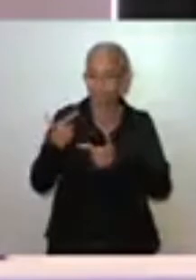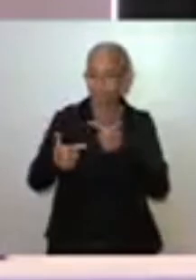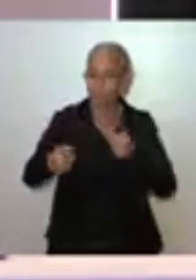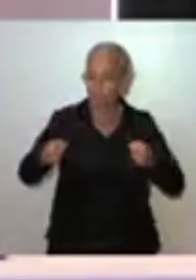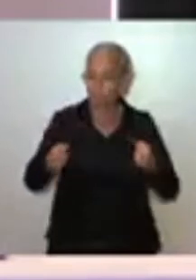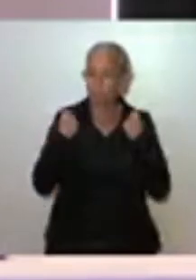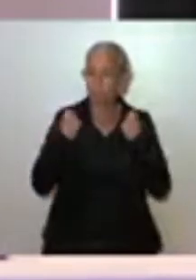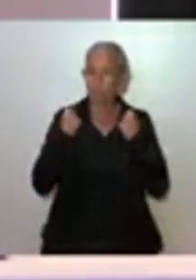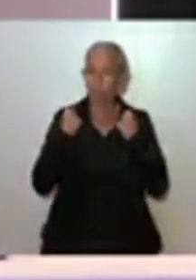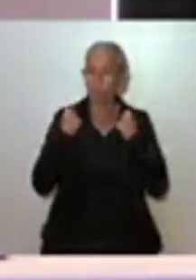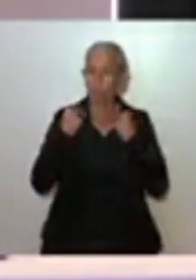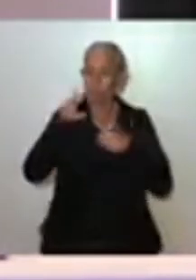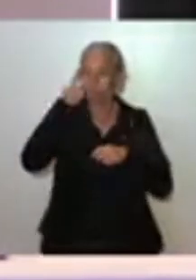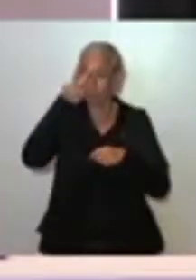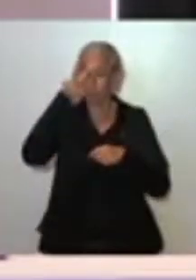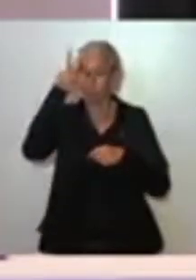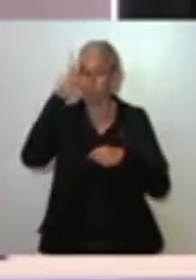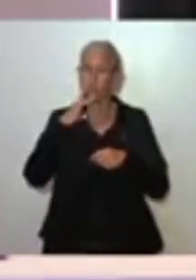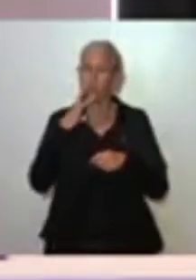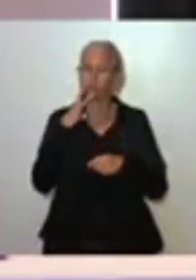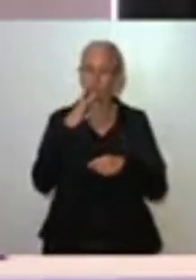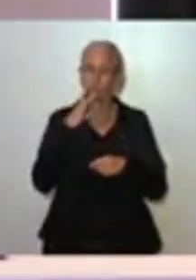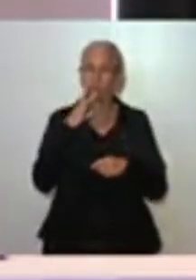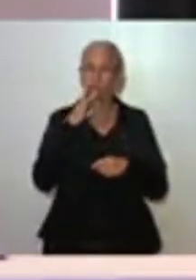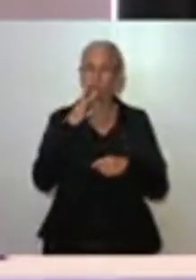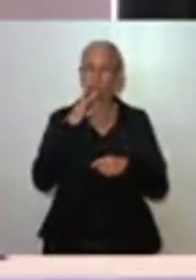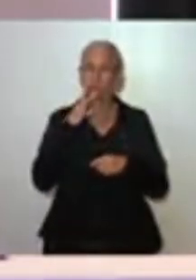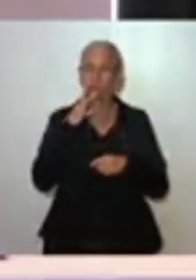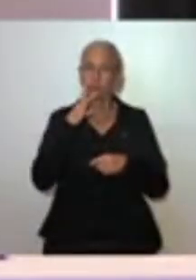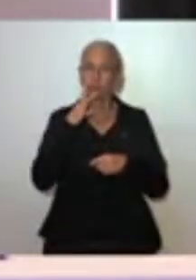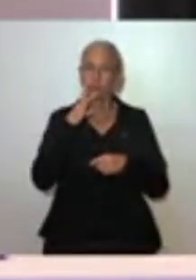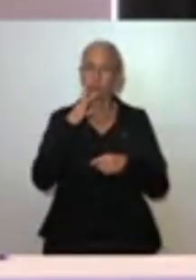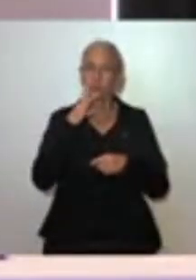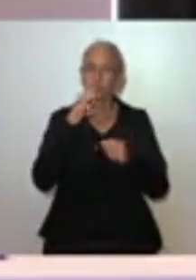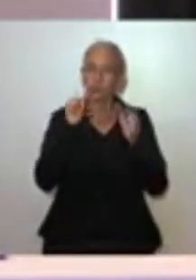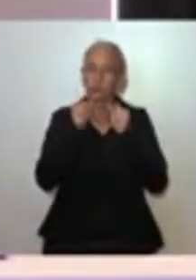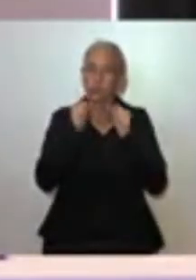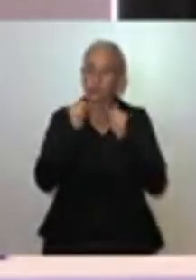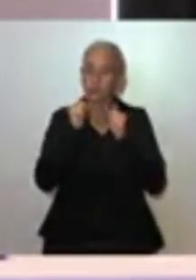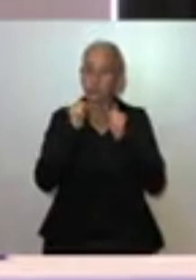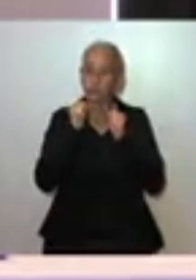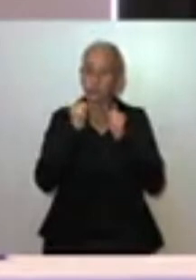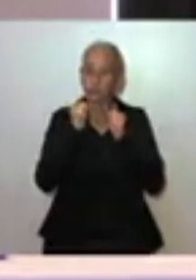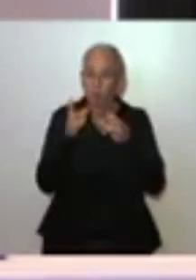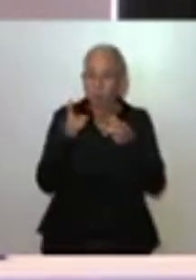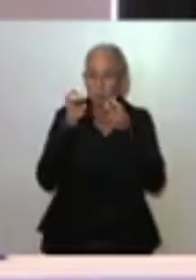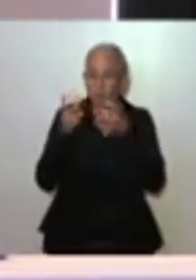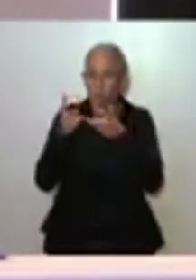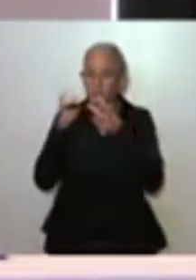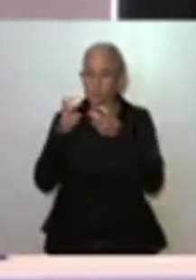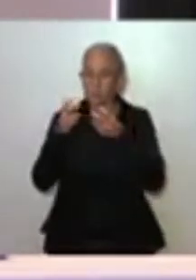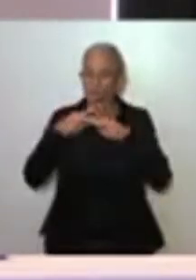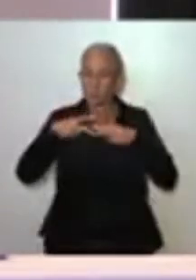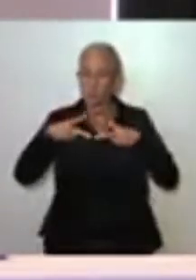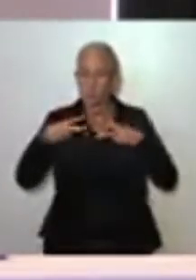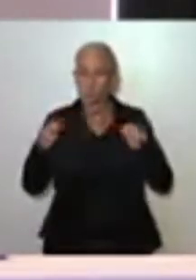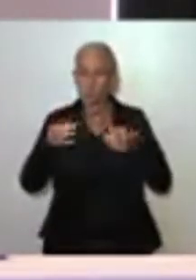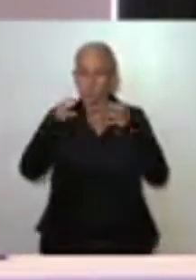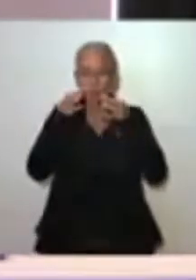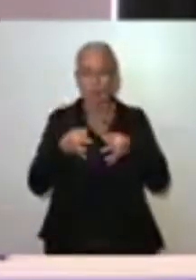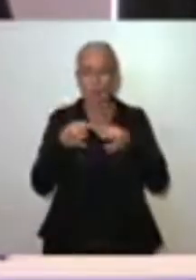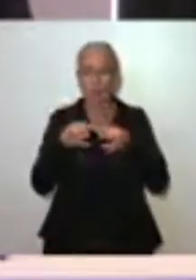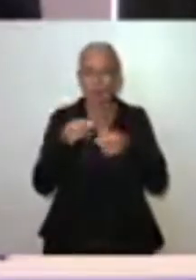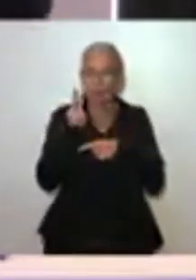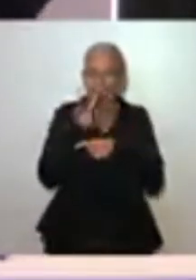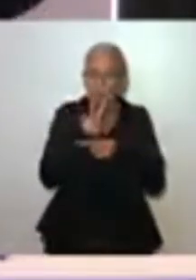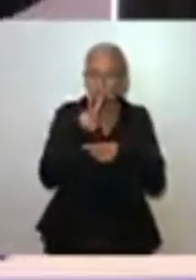a força do conhecimento da capacidade de fazer diagnósticos corretos da capacidade